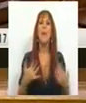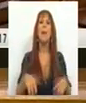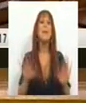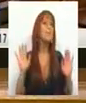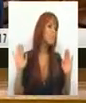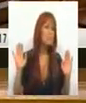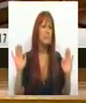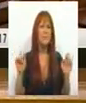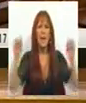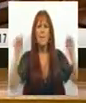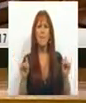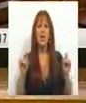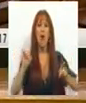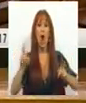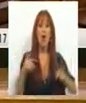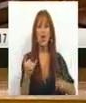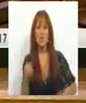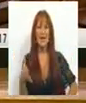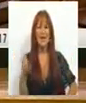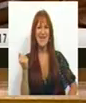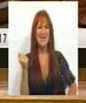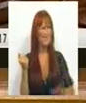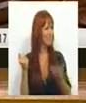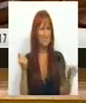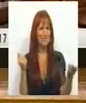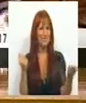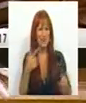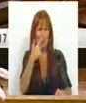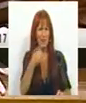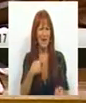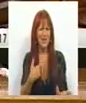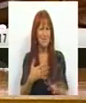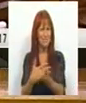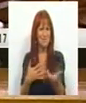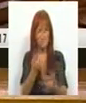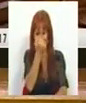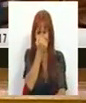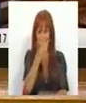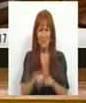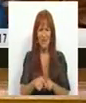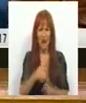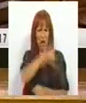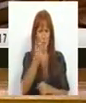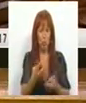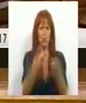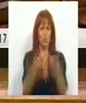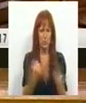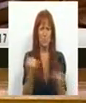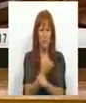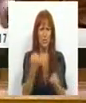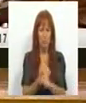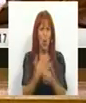Mas, em todo o caso, menos do que em 2015. Parece frustrante. Vão para o segundo